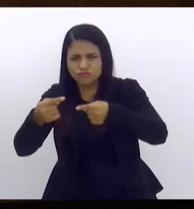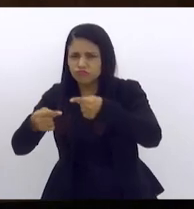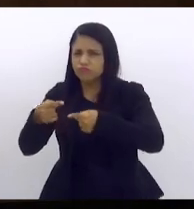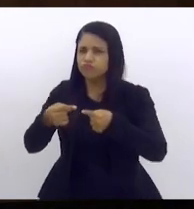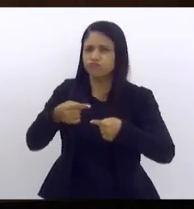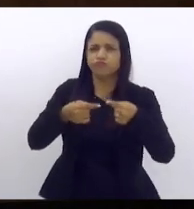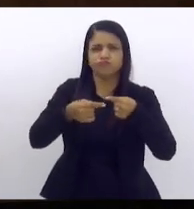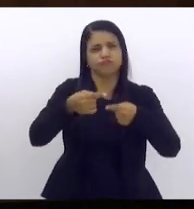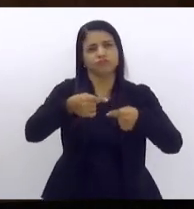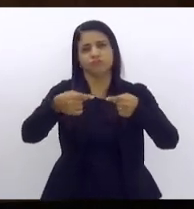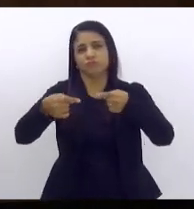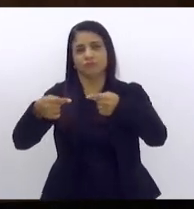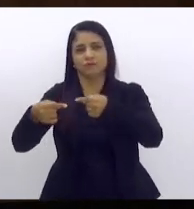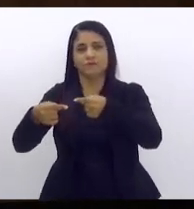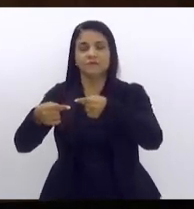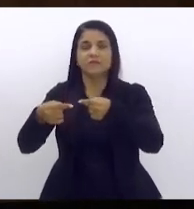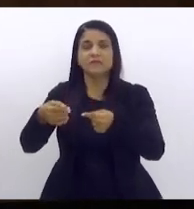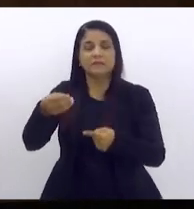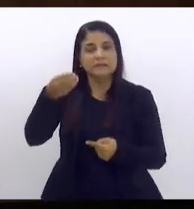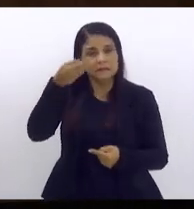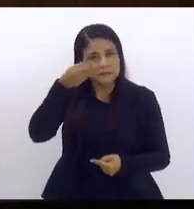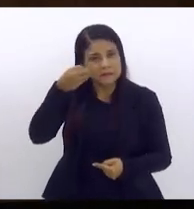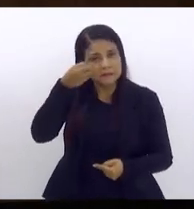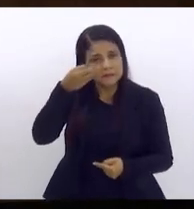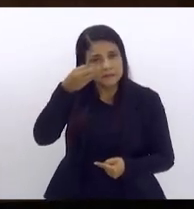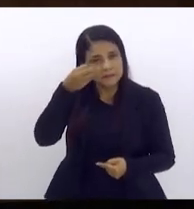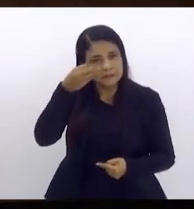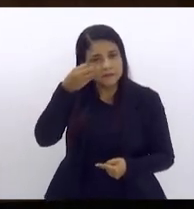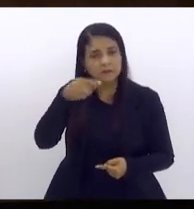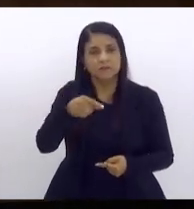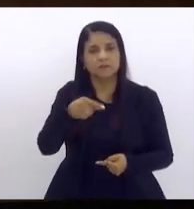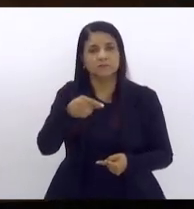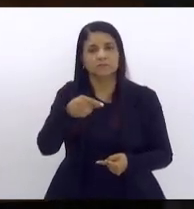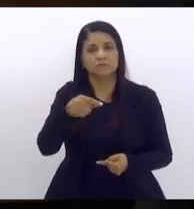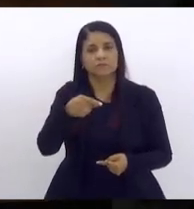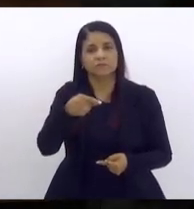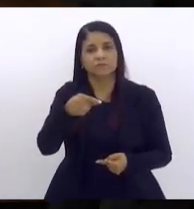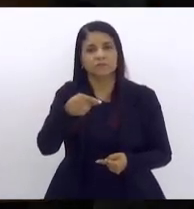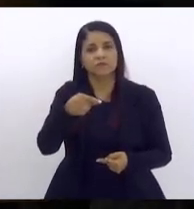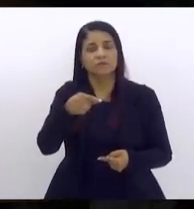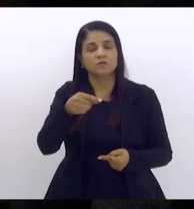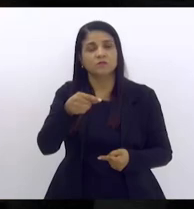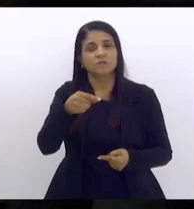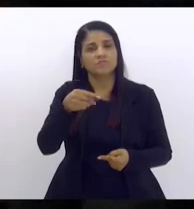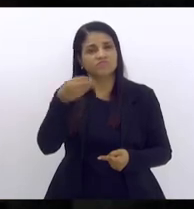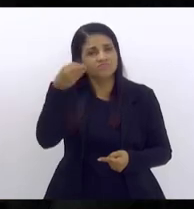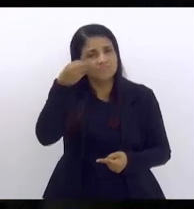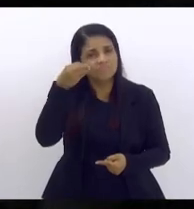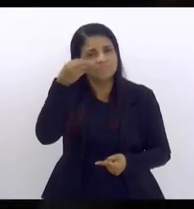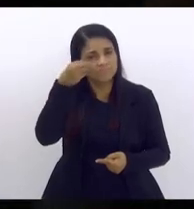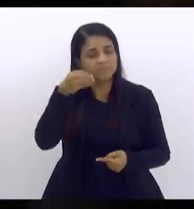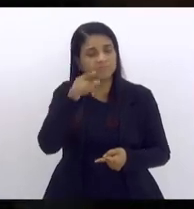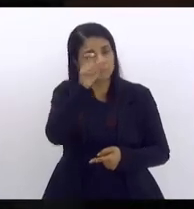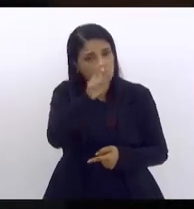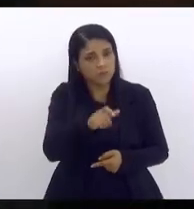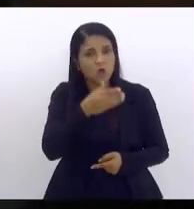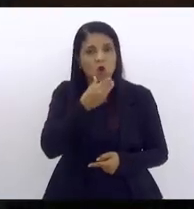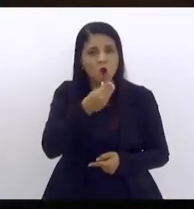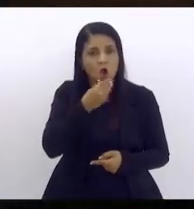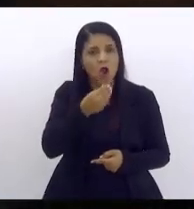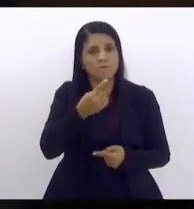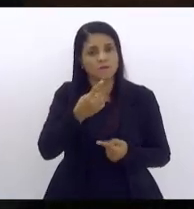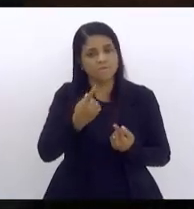maneiras a tentativa, inclusive, de encurtir naqueles homens agressores que